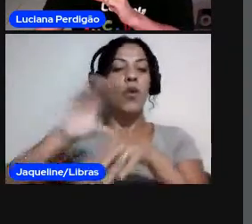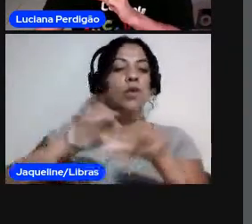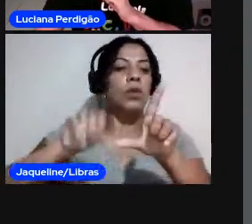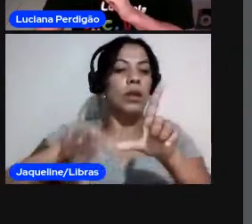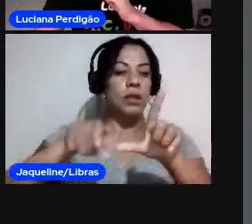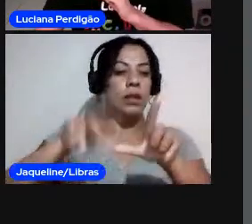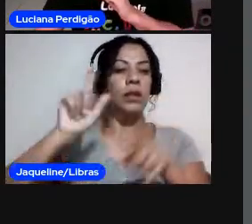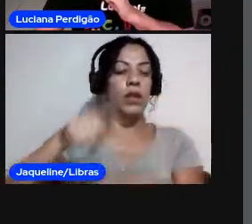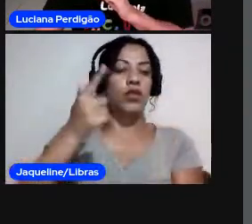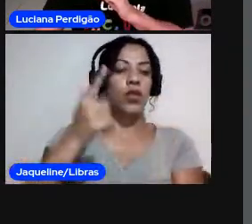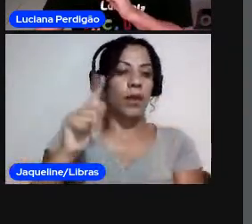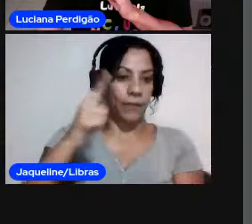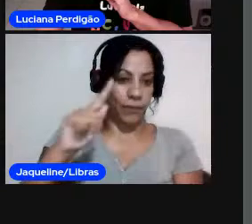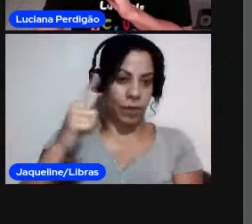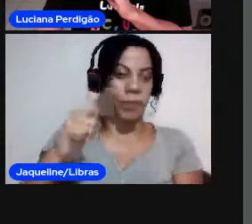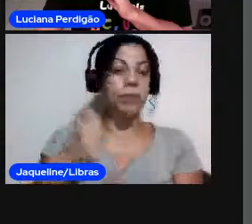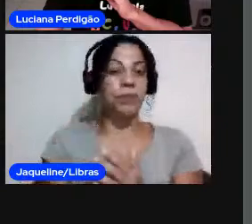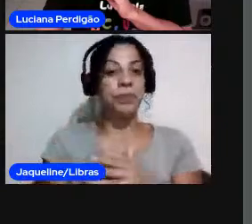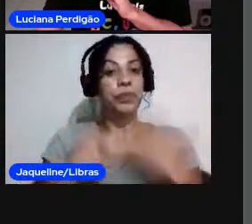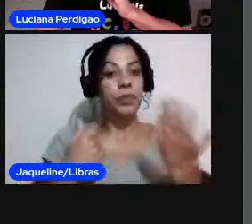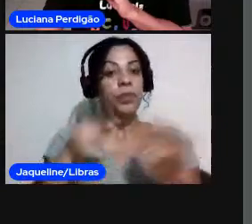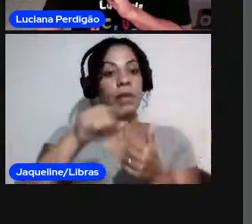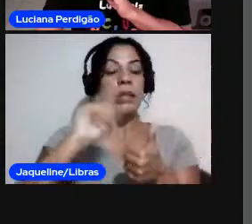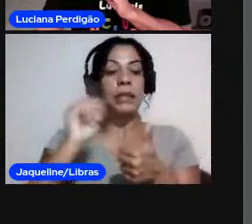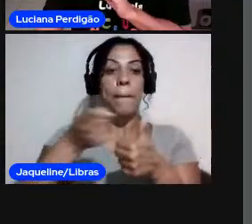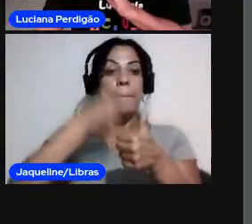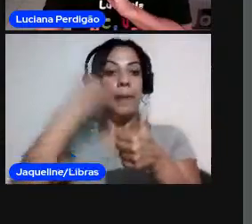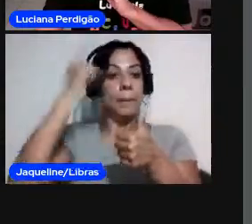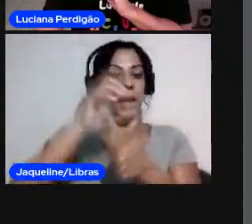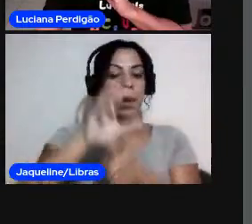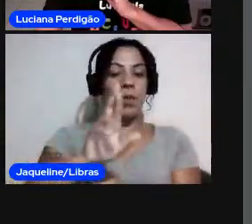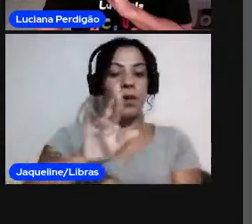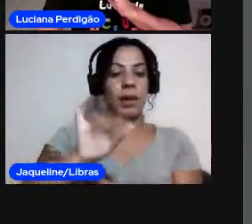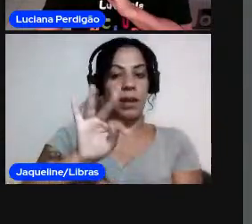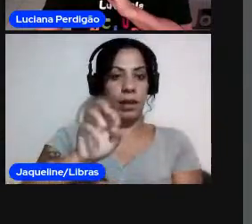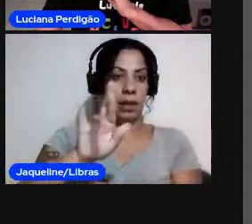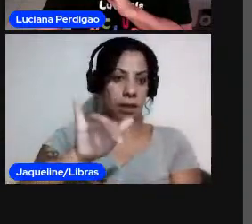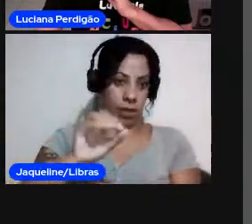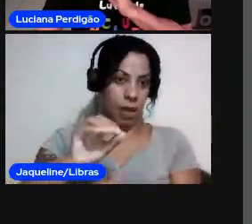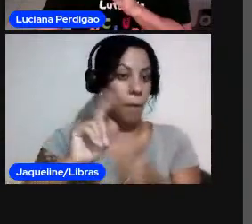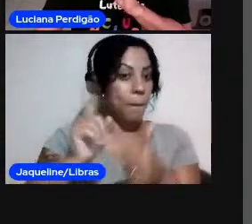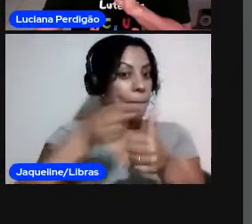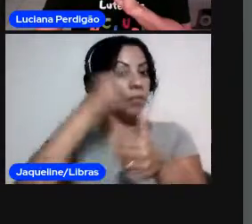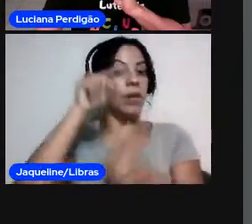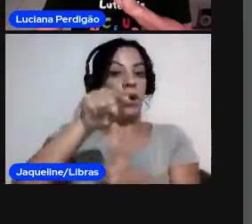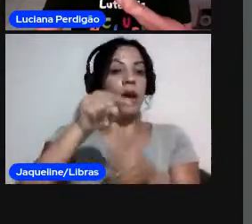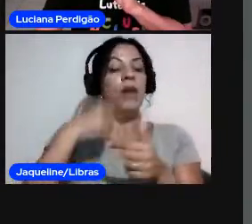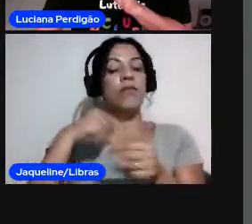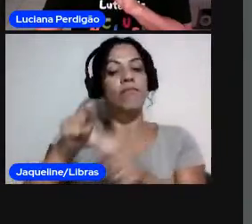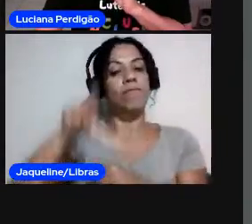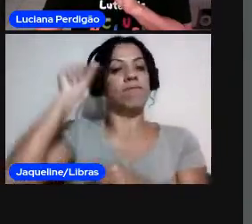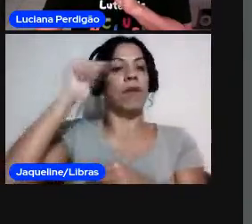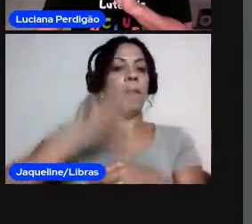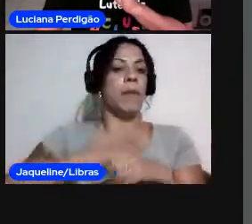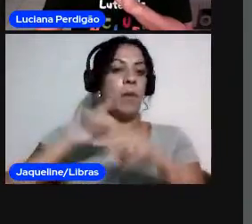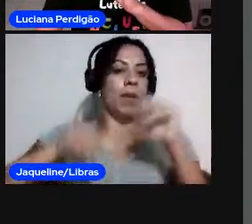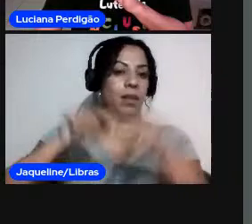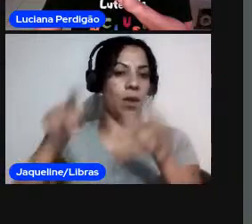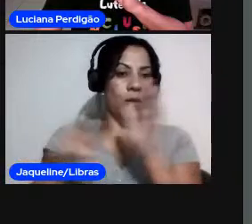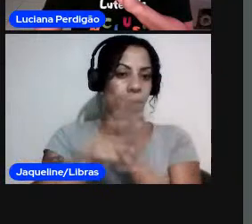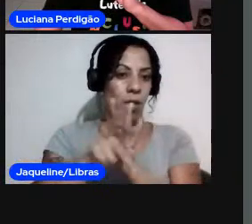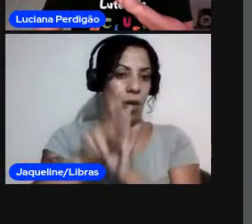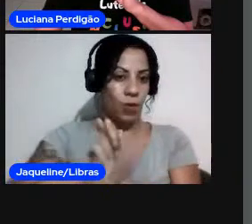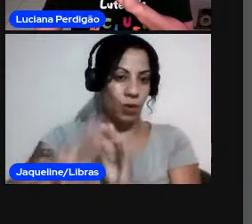em geografia. Então, esse foi o meu primeiro critério, né, de seleção. Por quê? O que